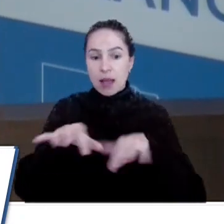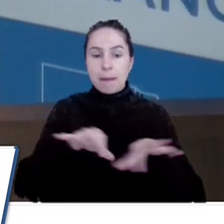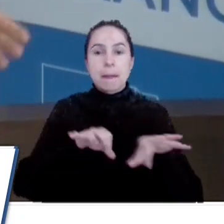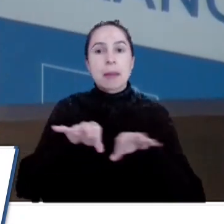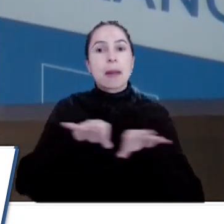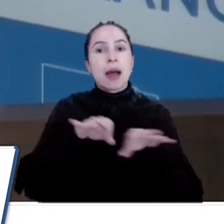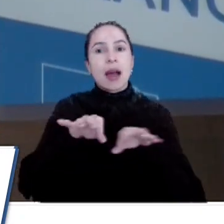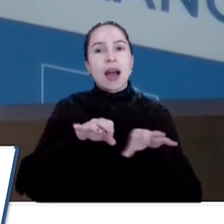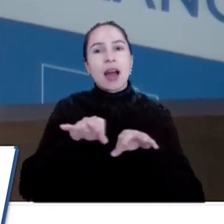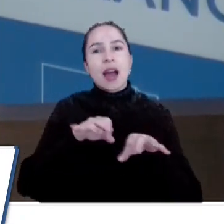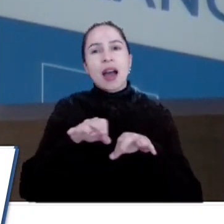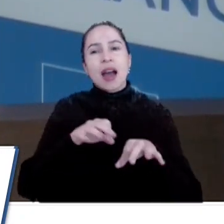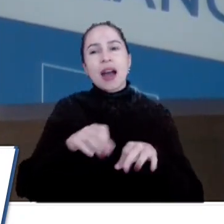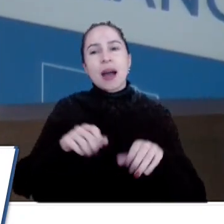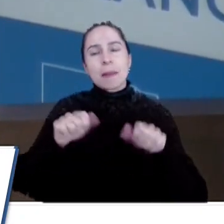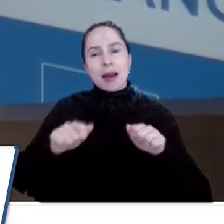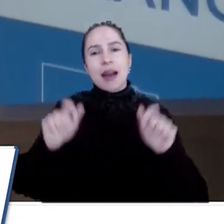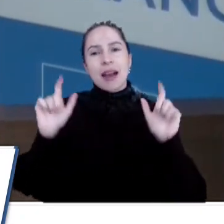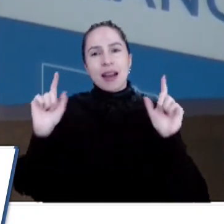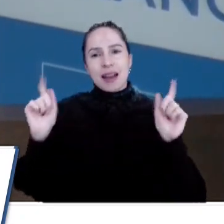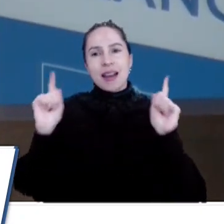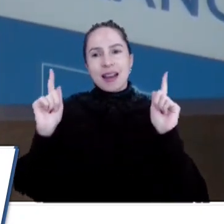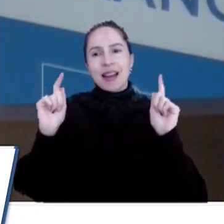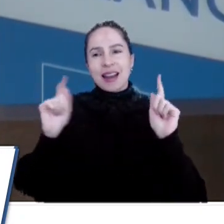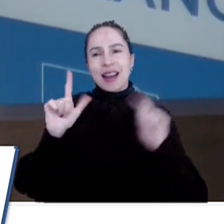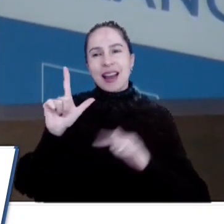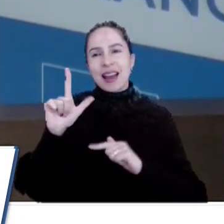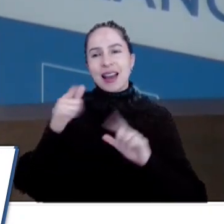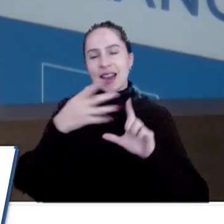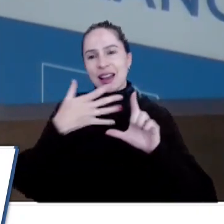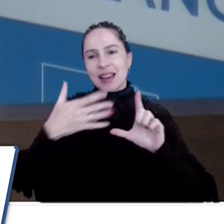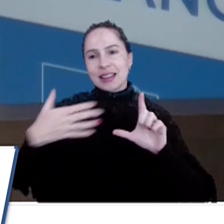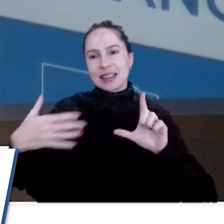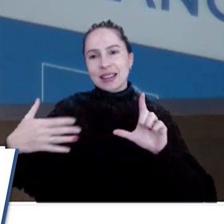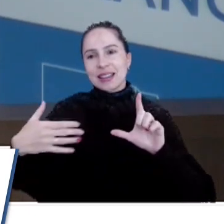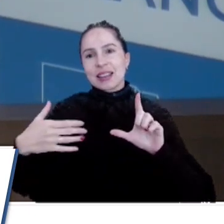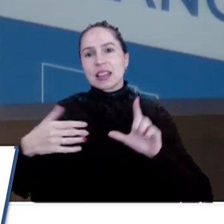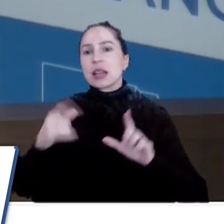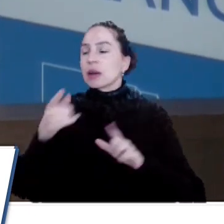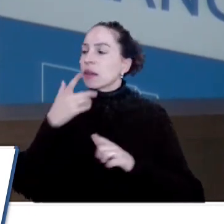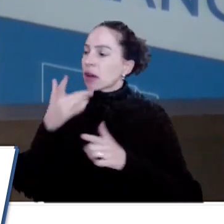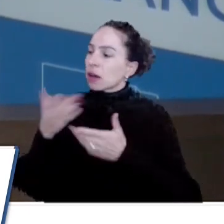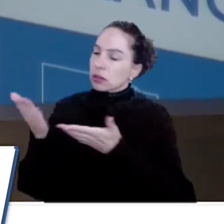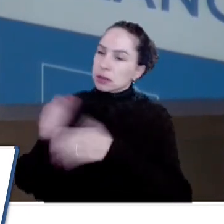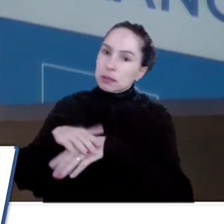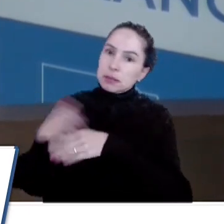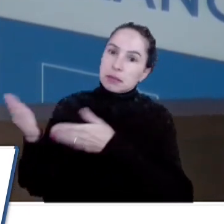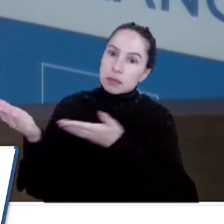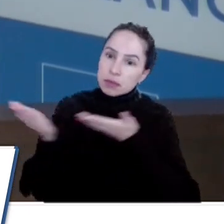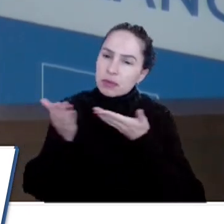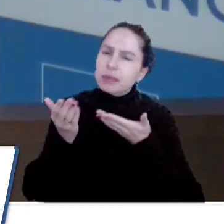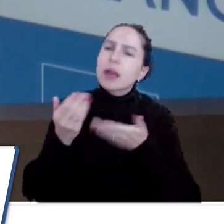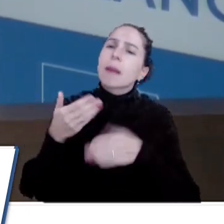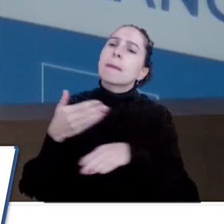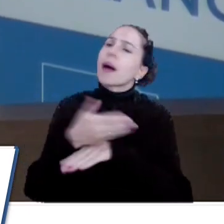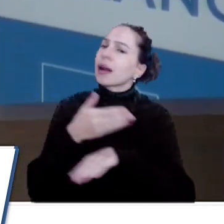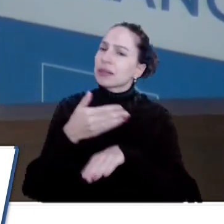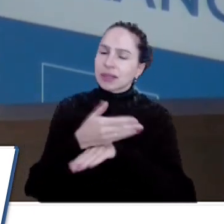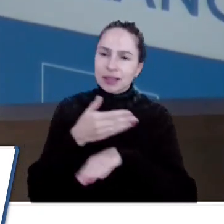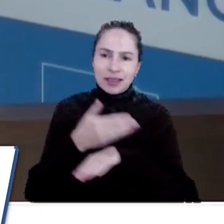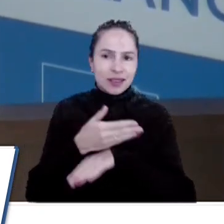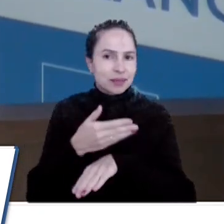a parada. Eu só quero dizer a parada LGBT, eu quero dizer o seguinte, os vereadores foram convidados, participem,